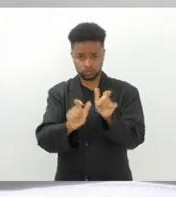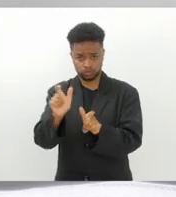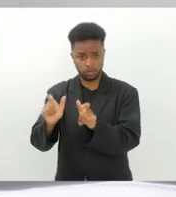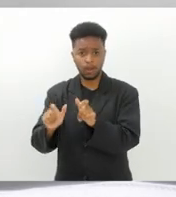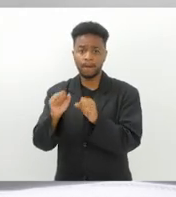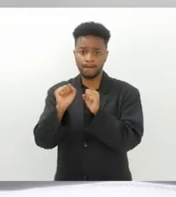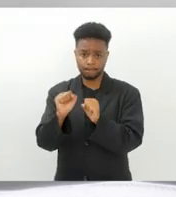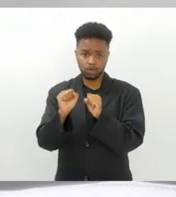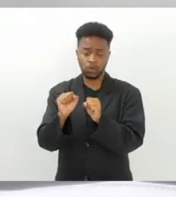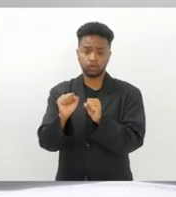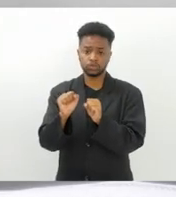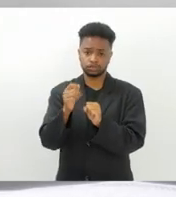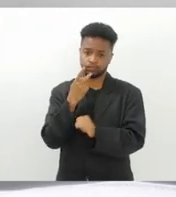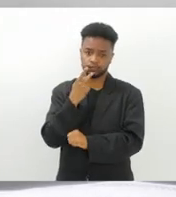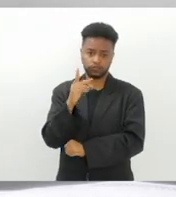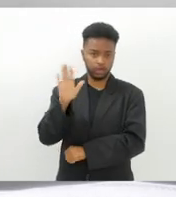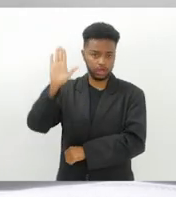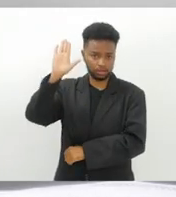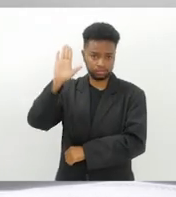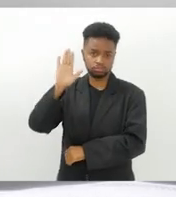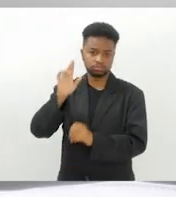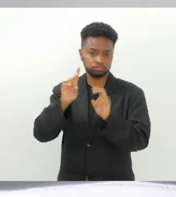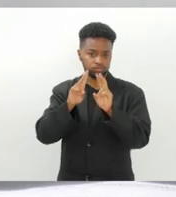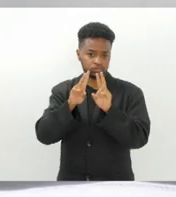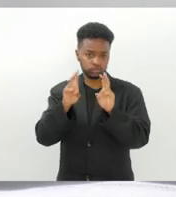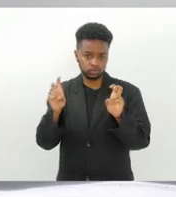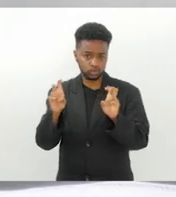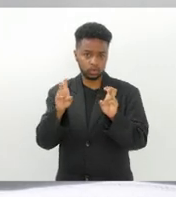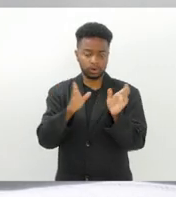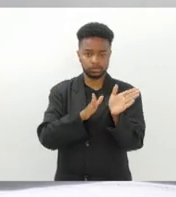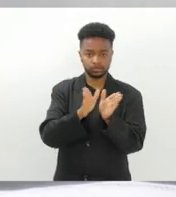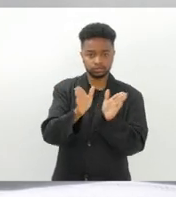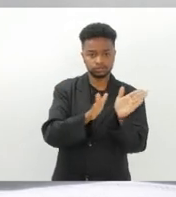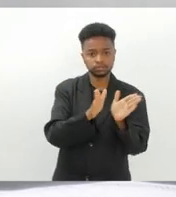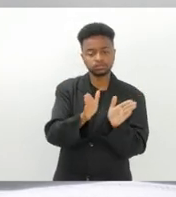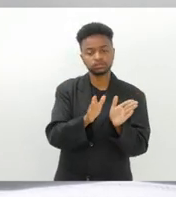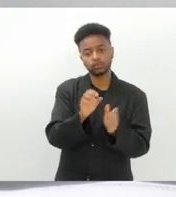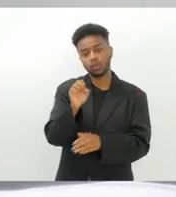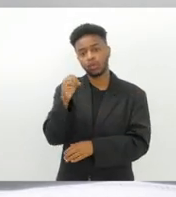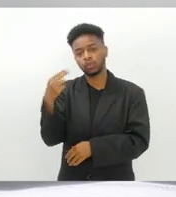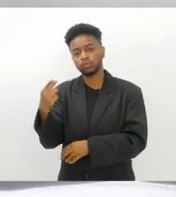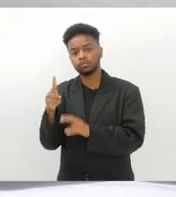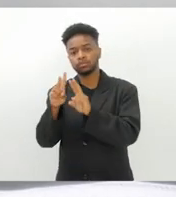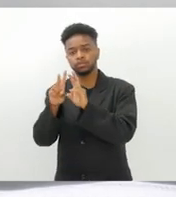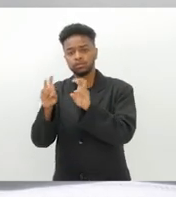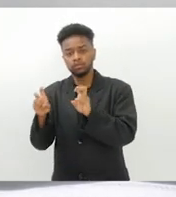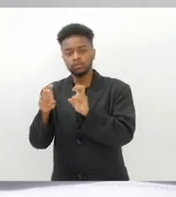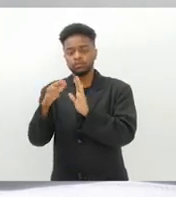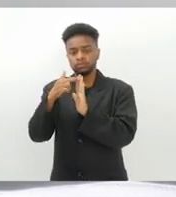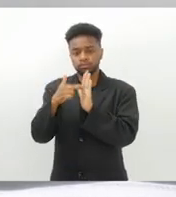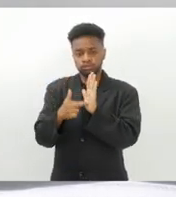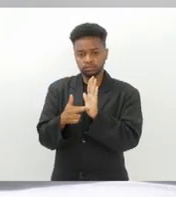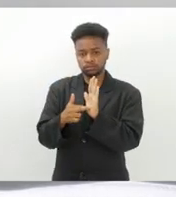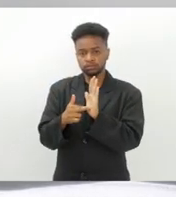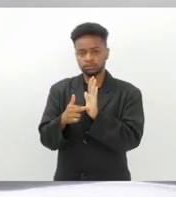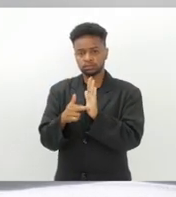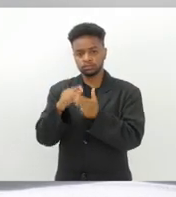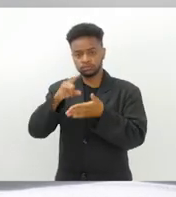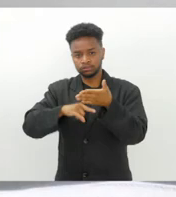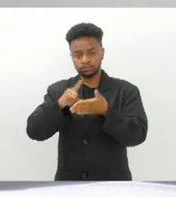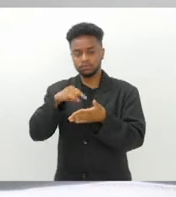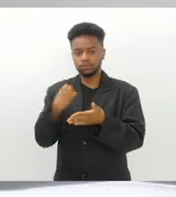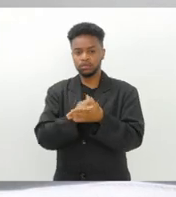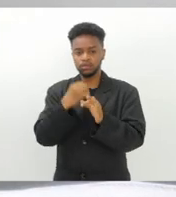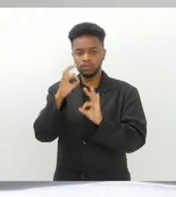plenário, podem se referir tanto à questão da acessibilidade e inclusão quanto à questão do decálogo. A gente só organizou em